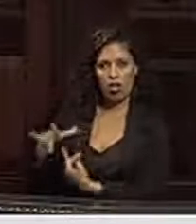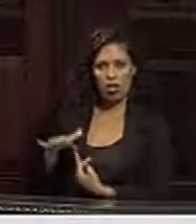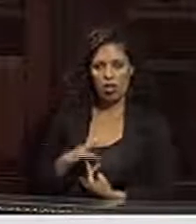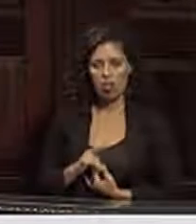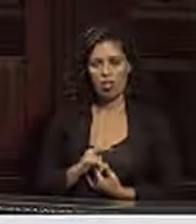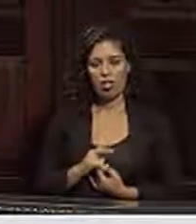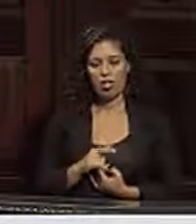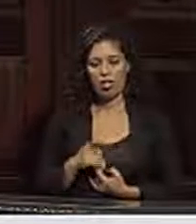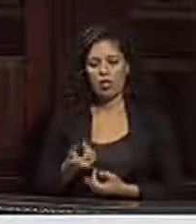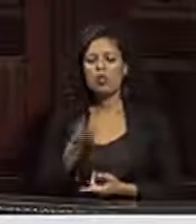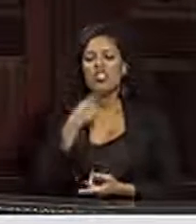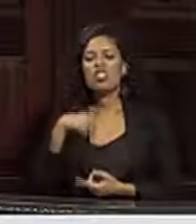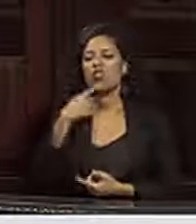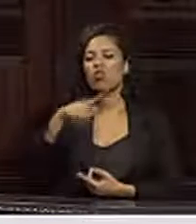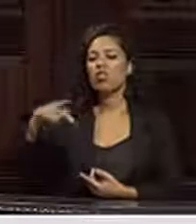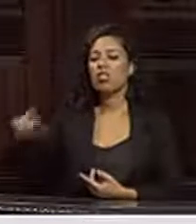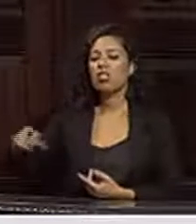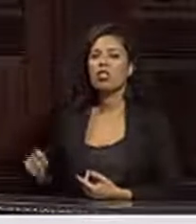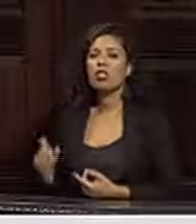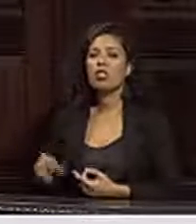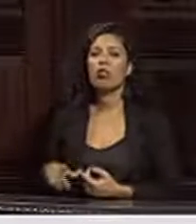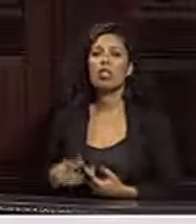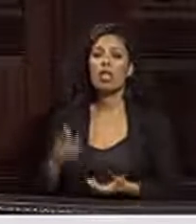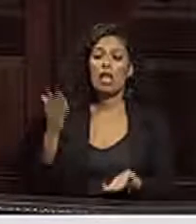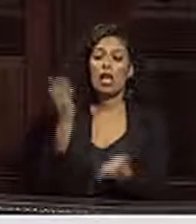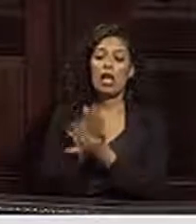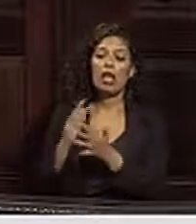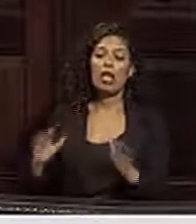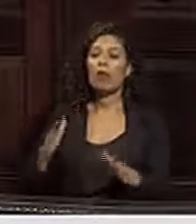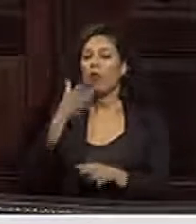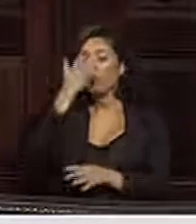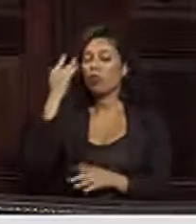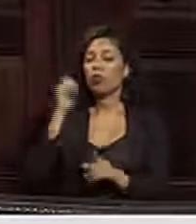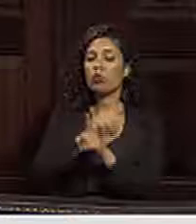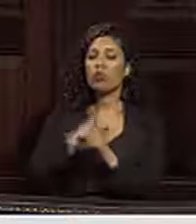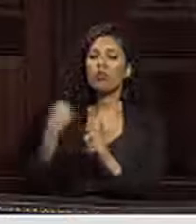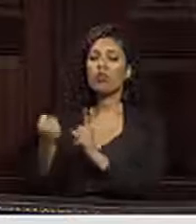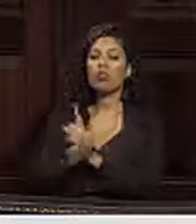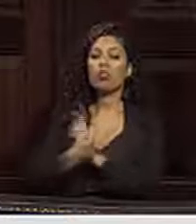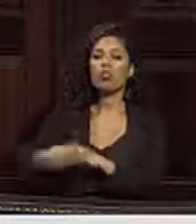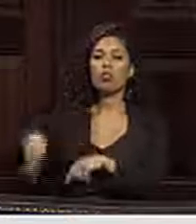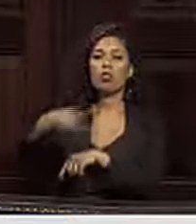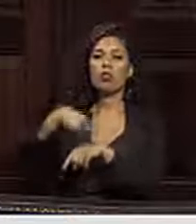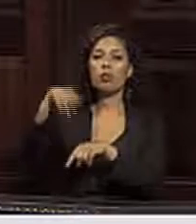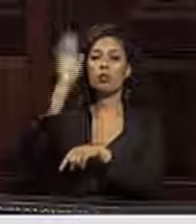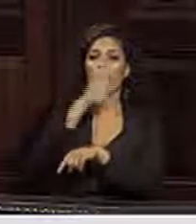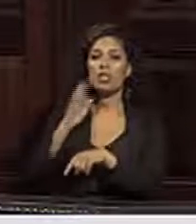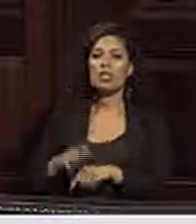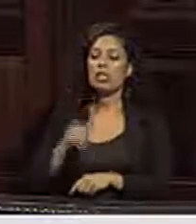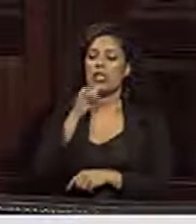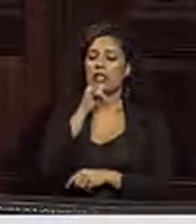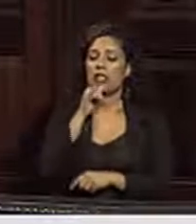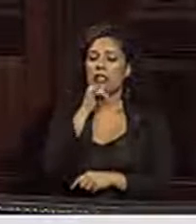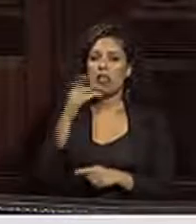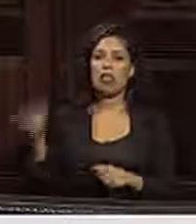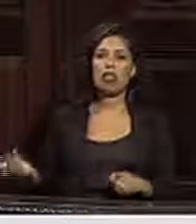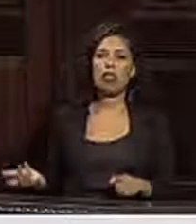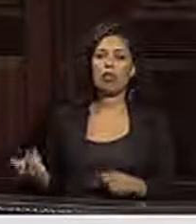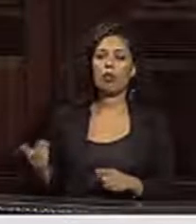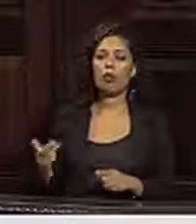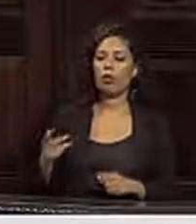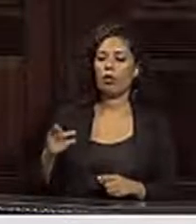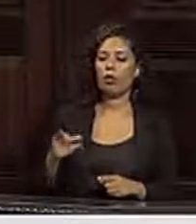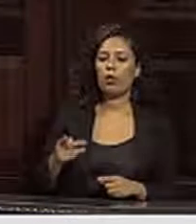o povo brasileiro com uma reforma trabalhista que volta ao regime da escravidão,